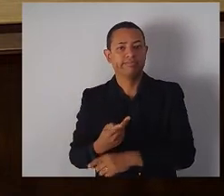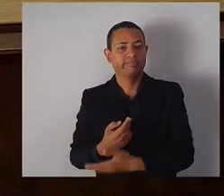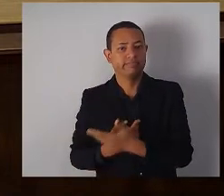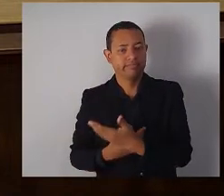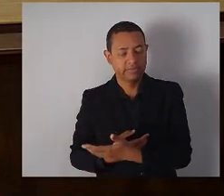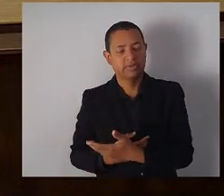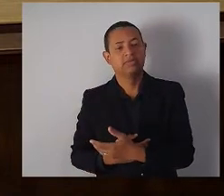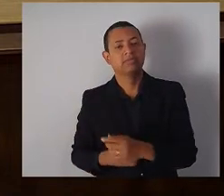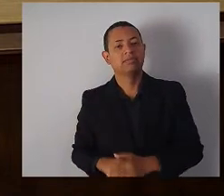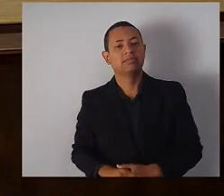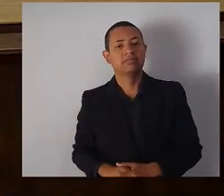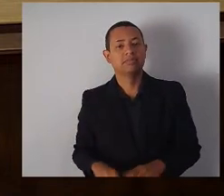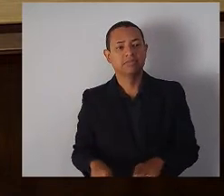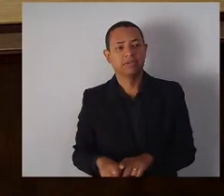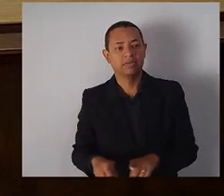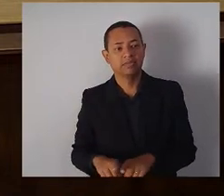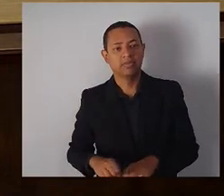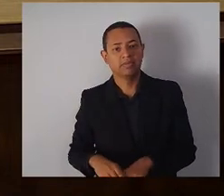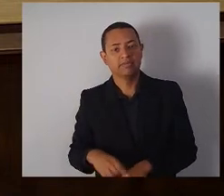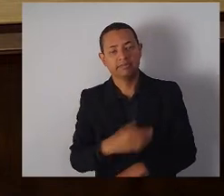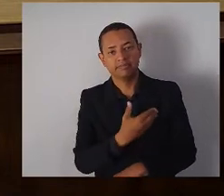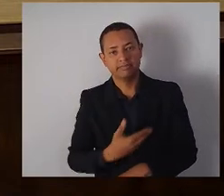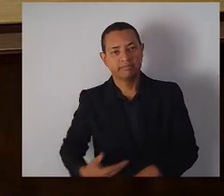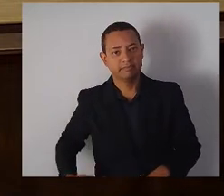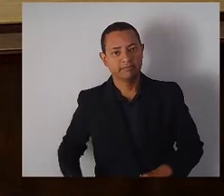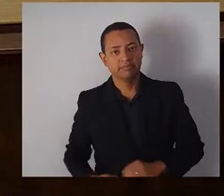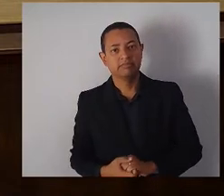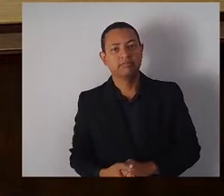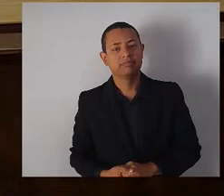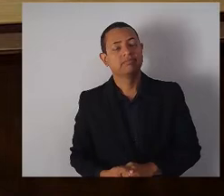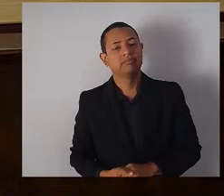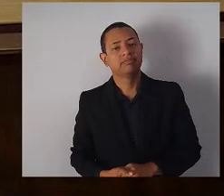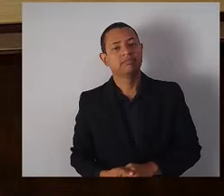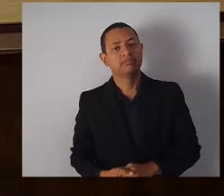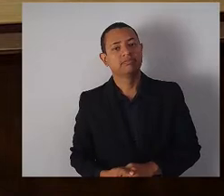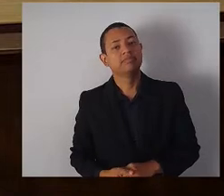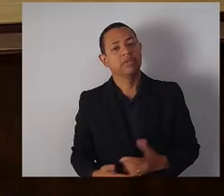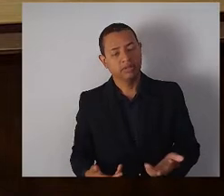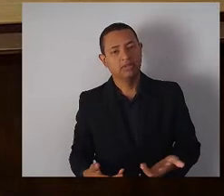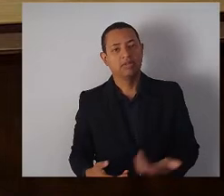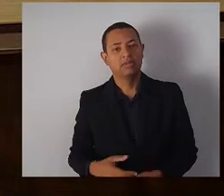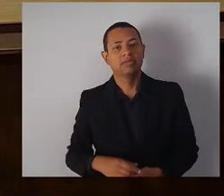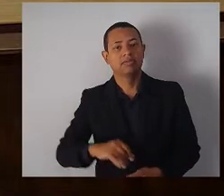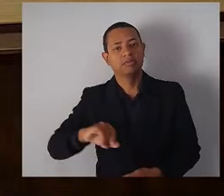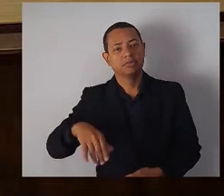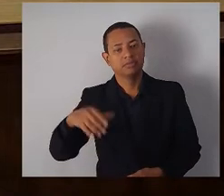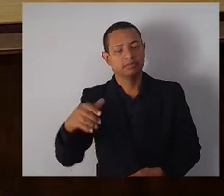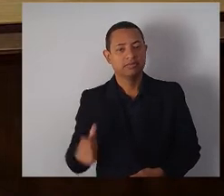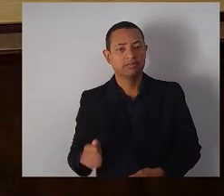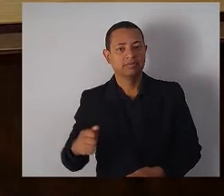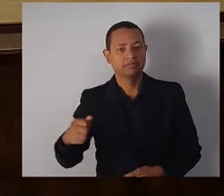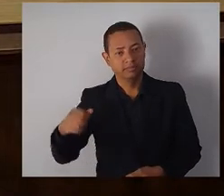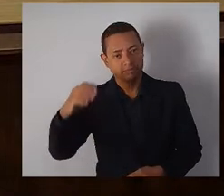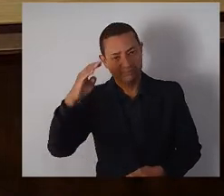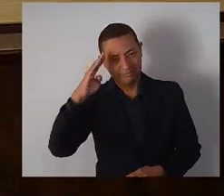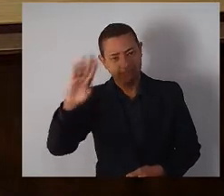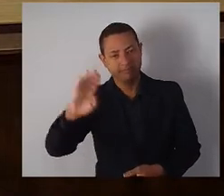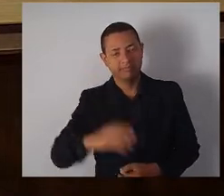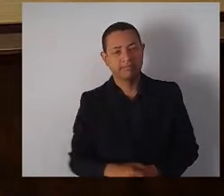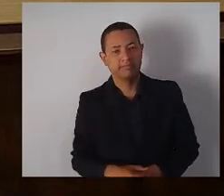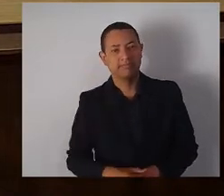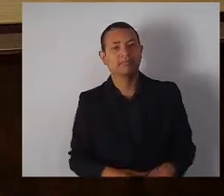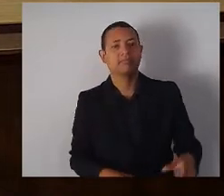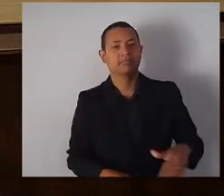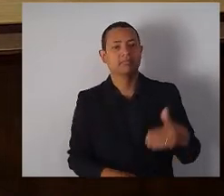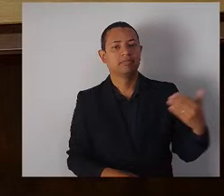República, também caririense, né? E juazeirense, principalmente, né? No meu lado esquerdo está